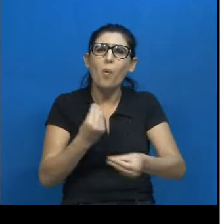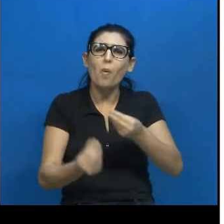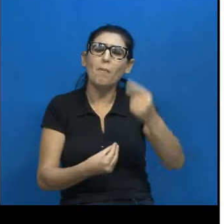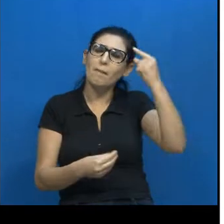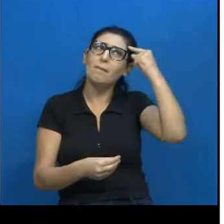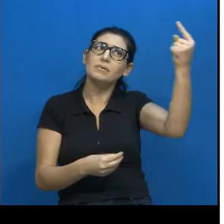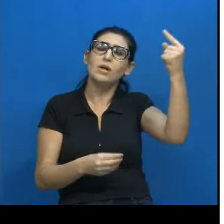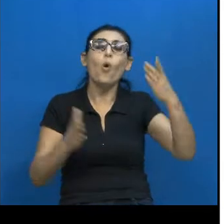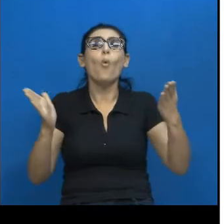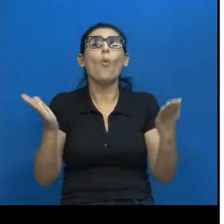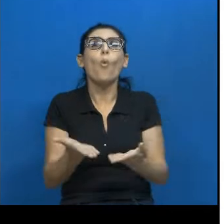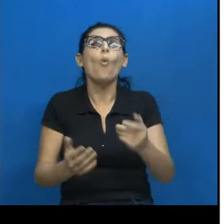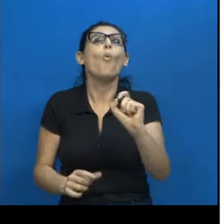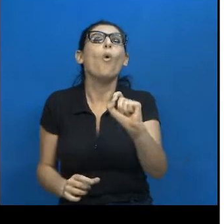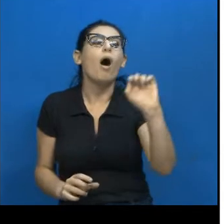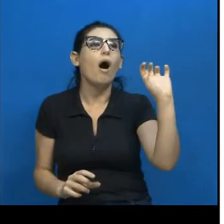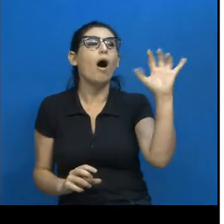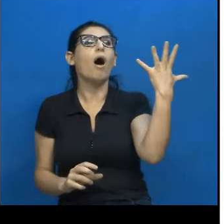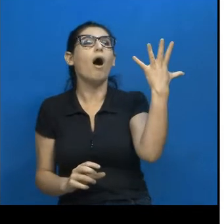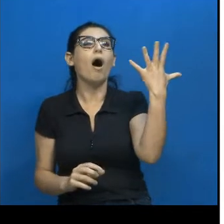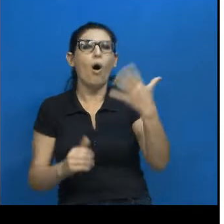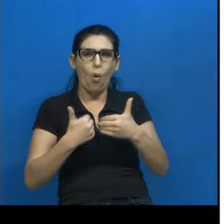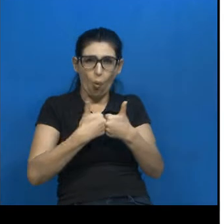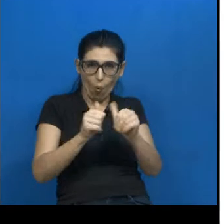o que acontece? A linha,